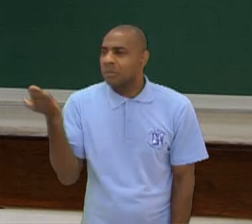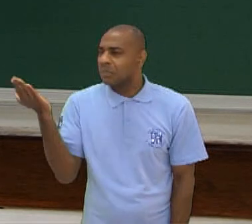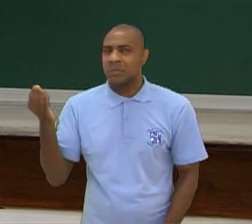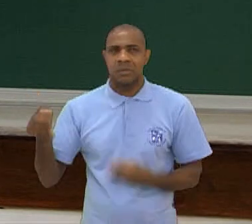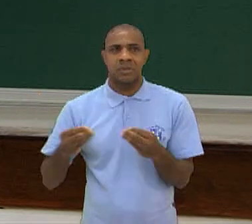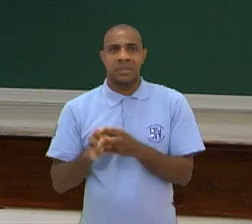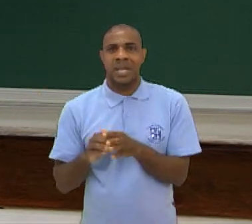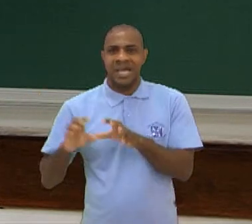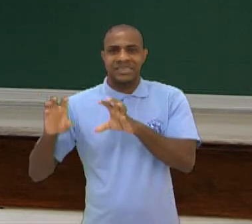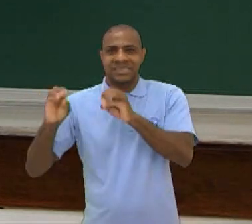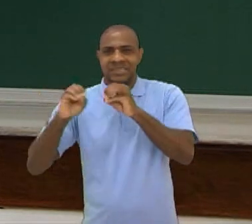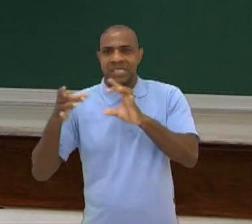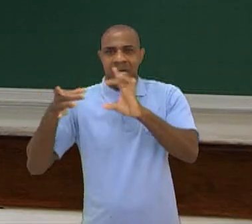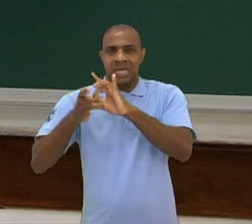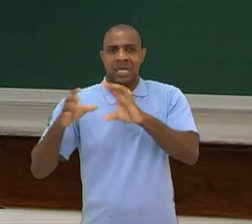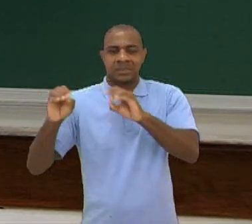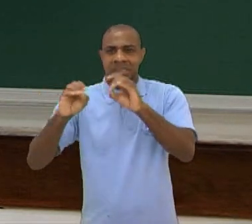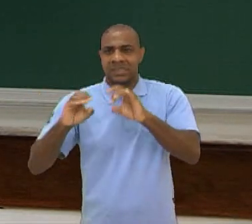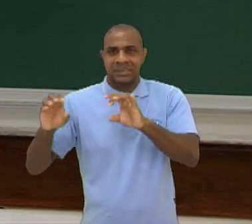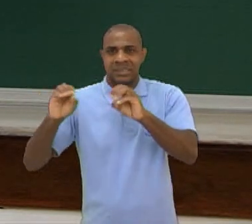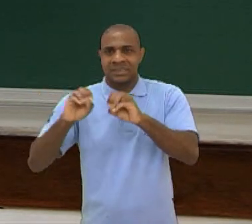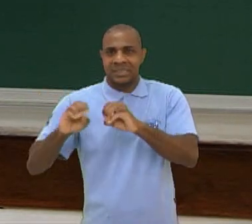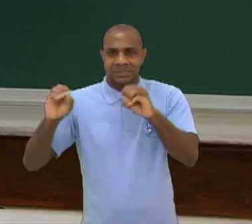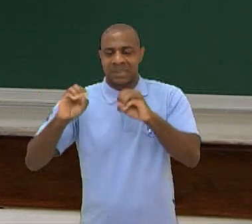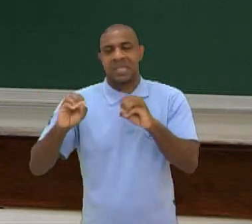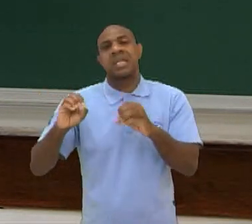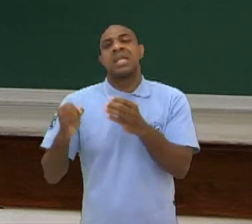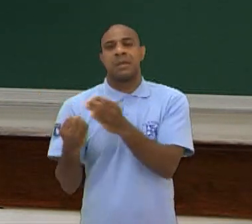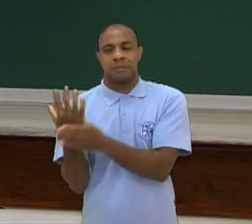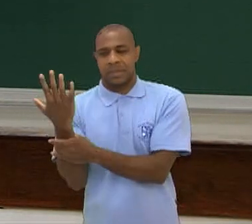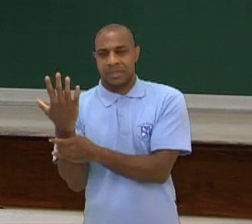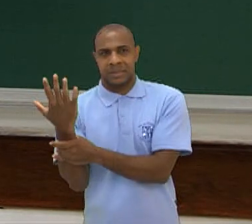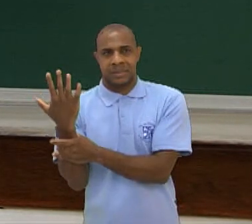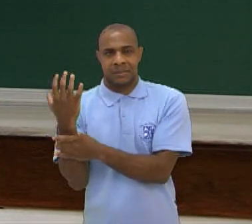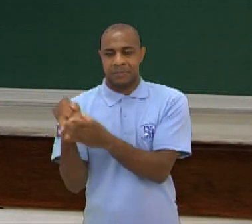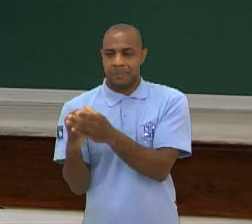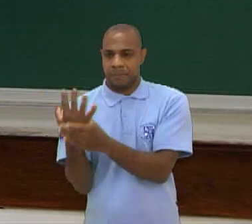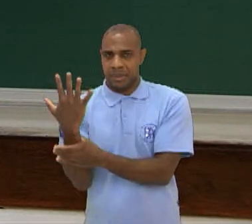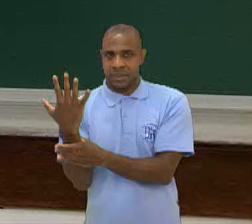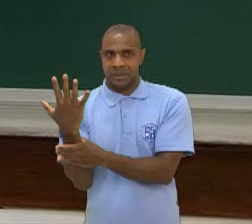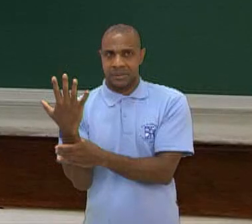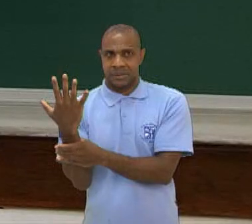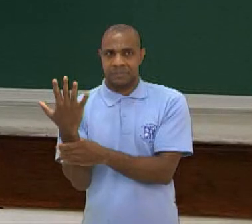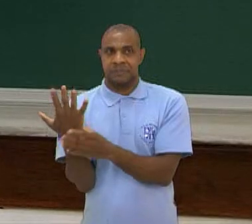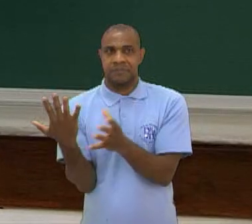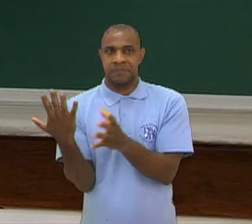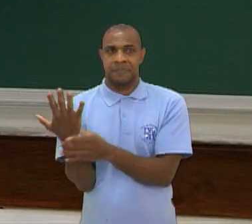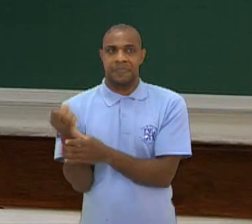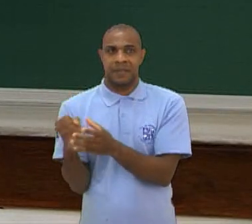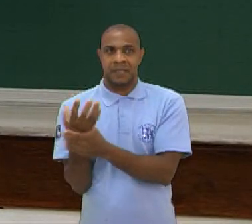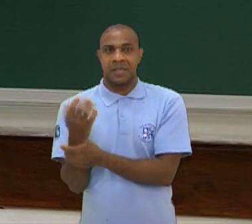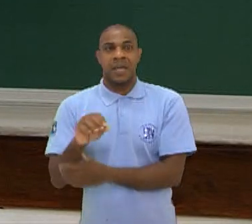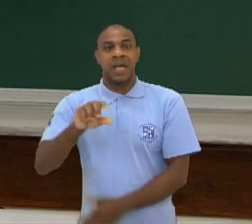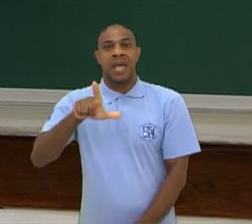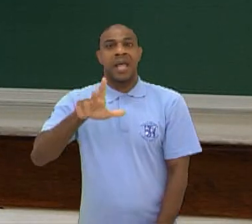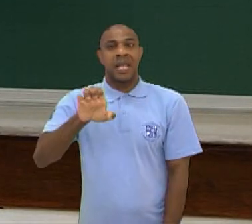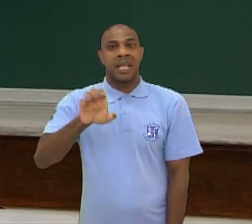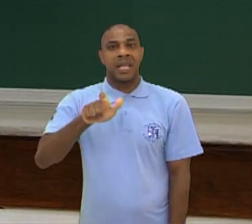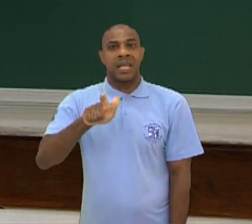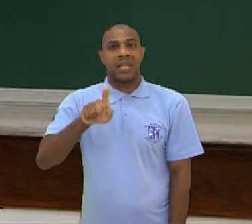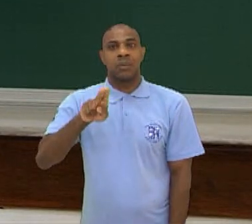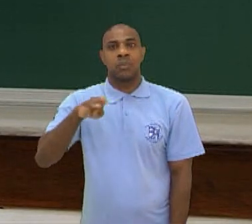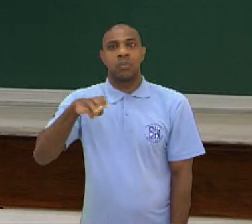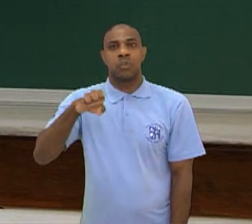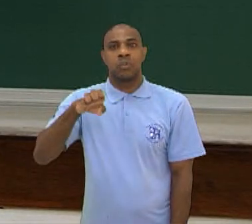entre bactéria e planta. Né? O rizóbio é a bactéria, as plantas são as leguminosas. Então, as leguminosas fazem essa associação